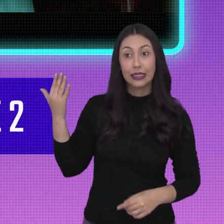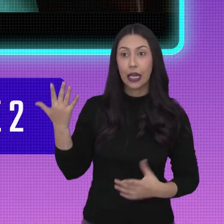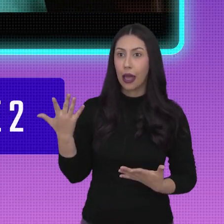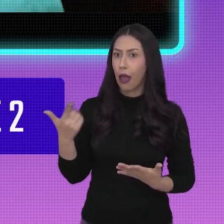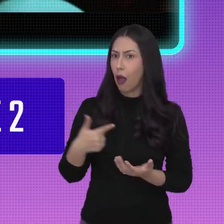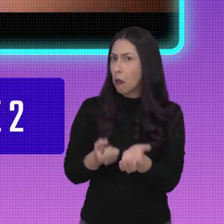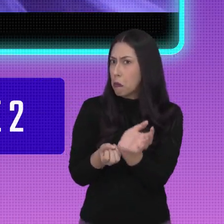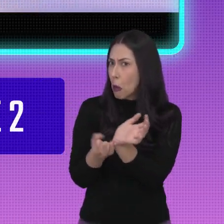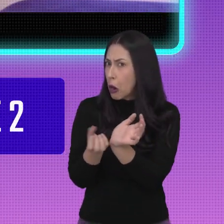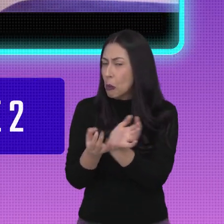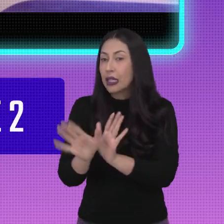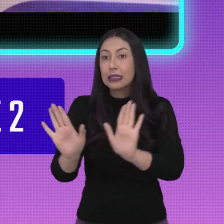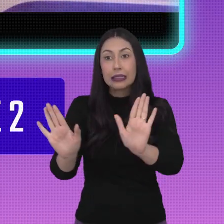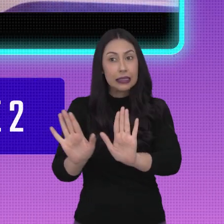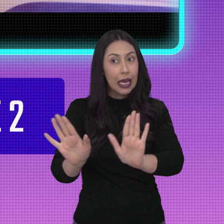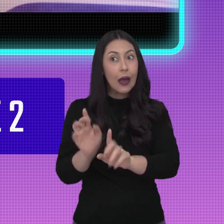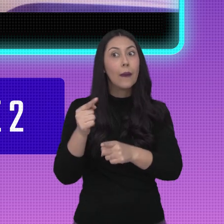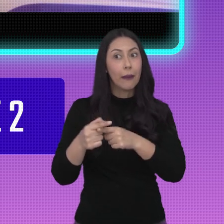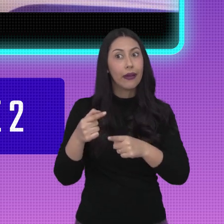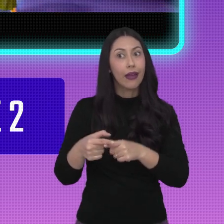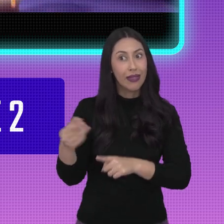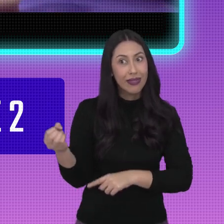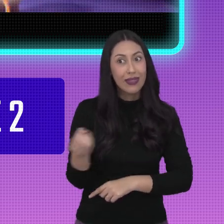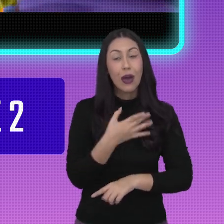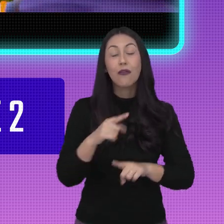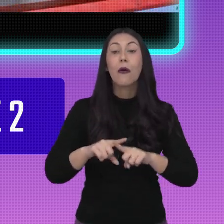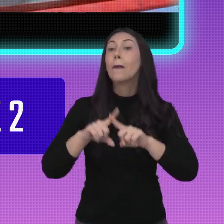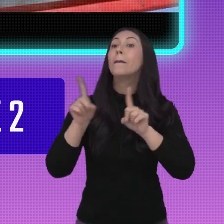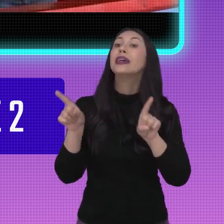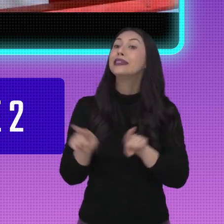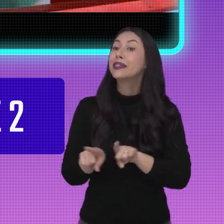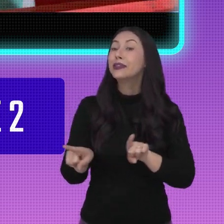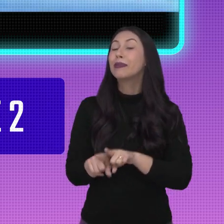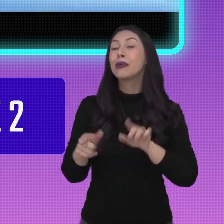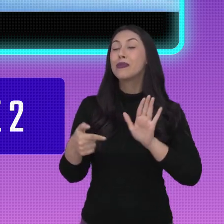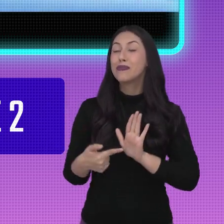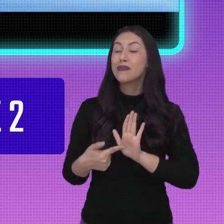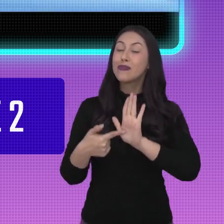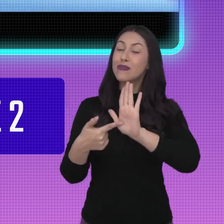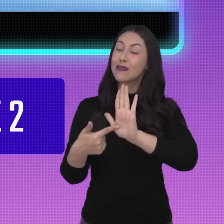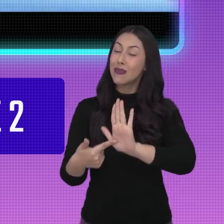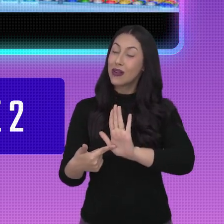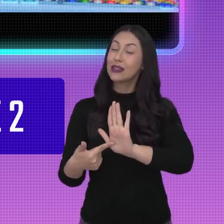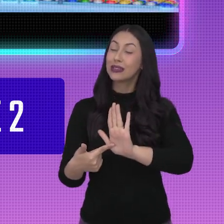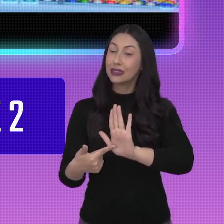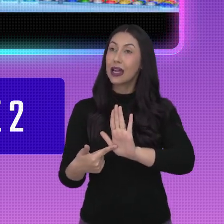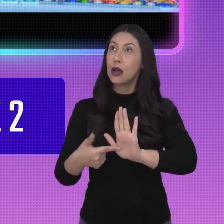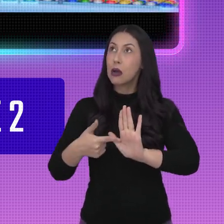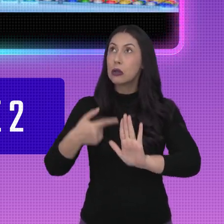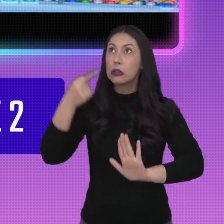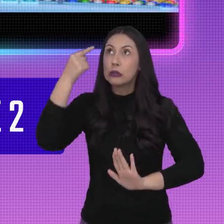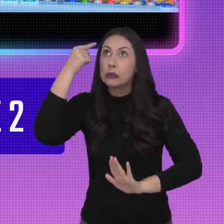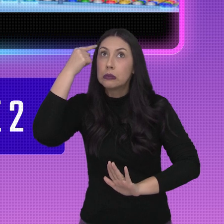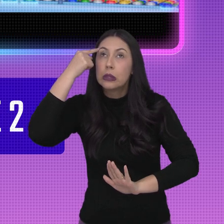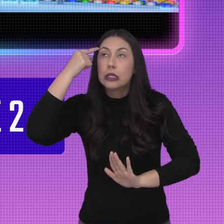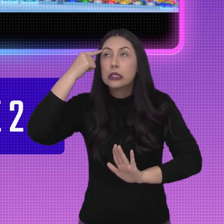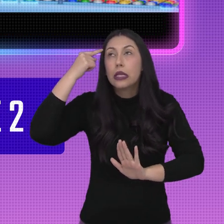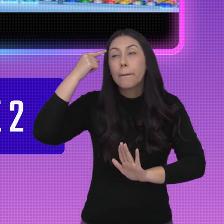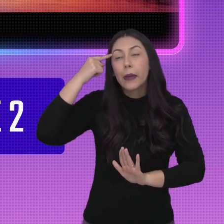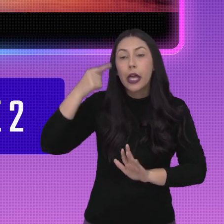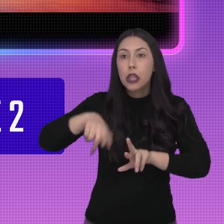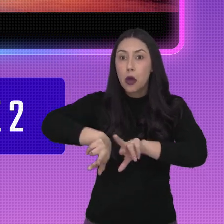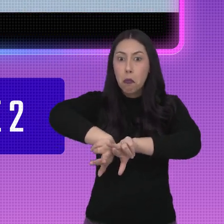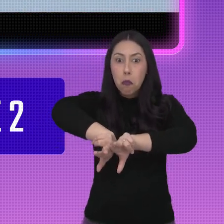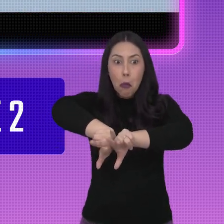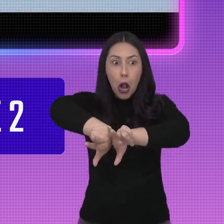E não vou dar spoiler, porque ainda é recente, mas ele toca muito nesse ponto de os pensamentos que a gente